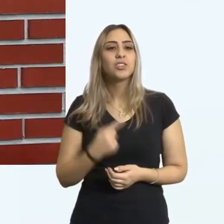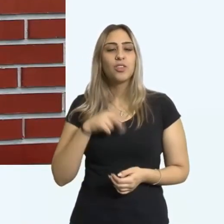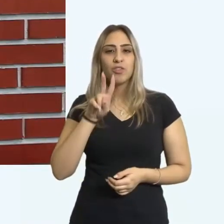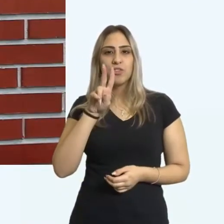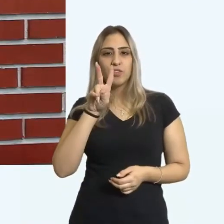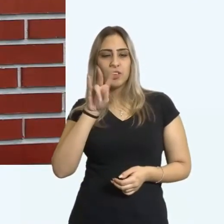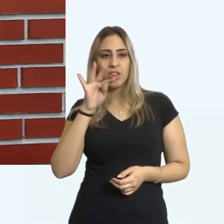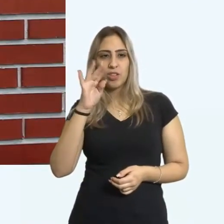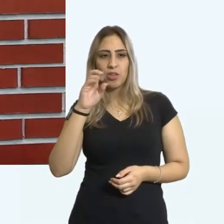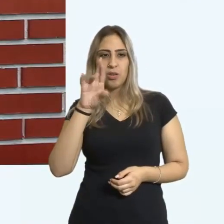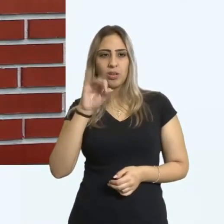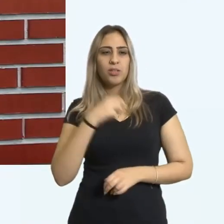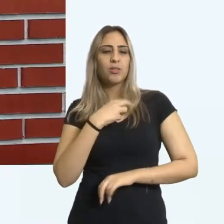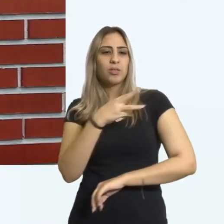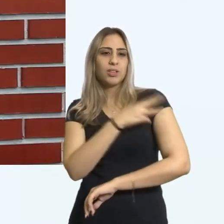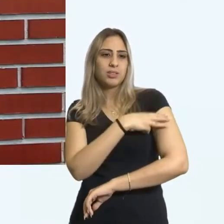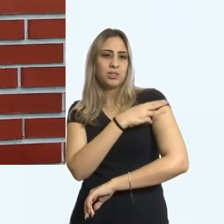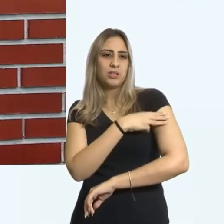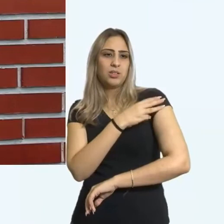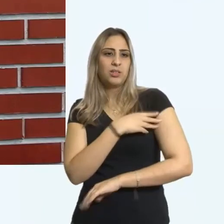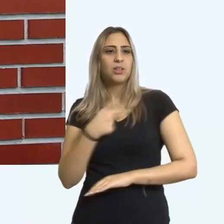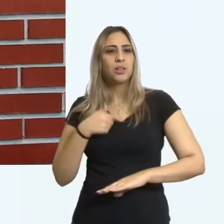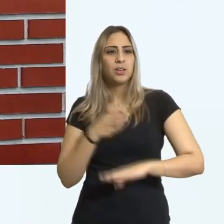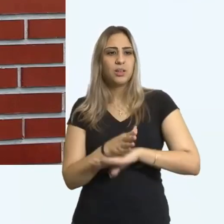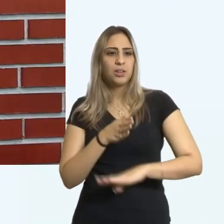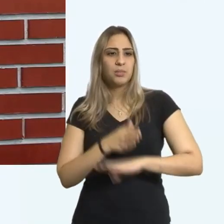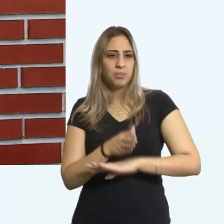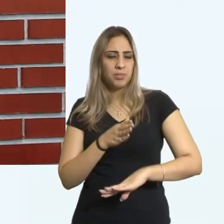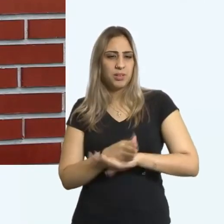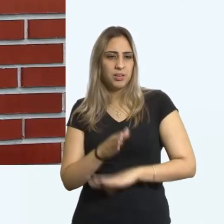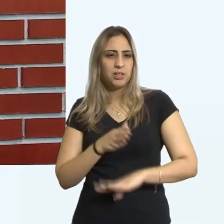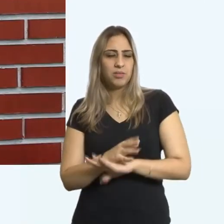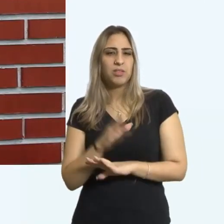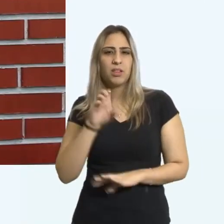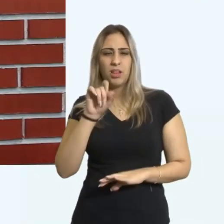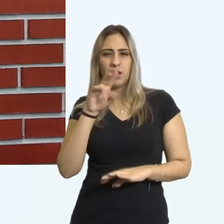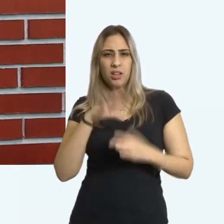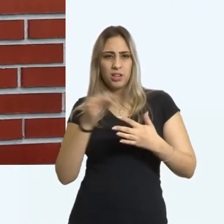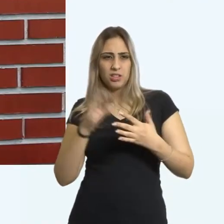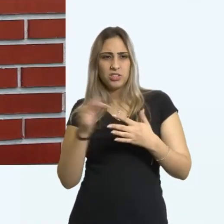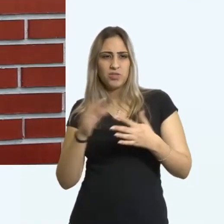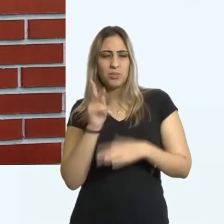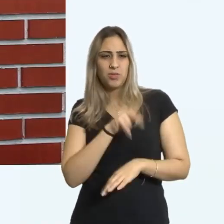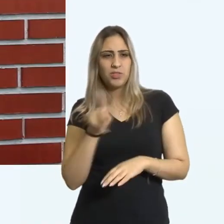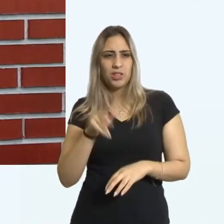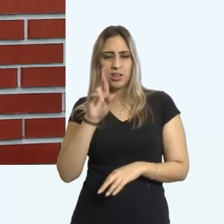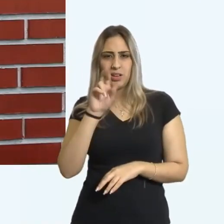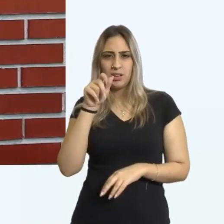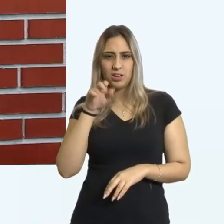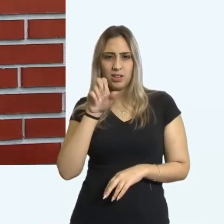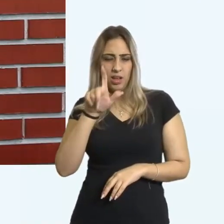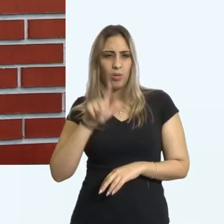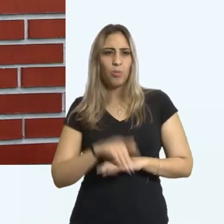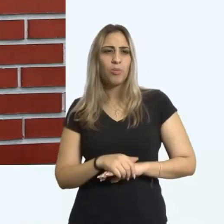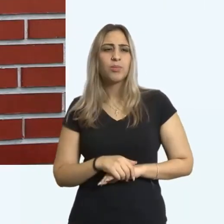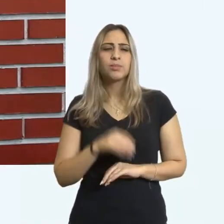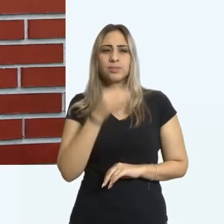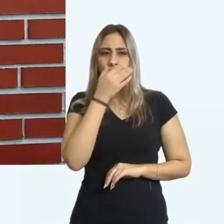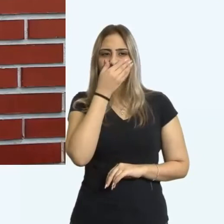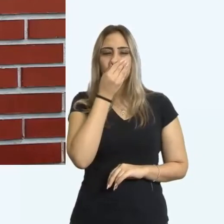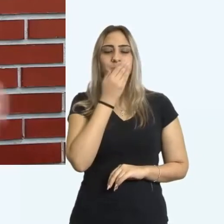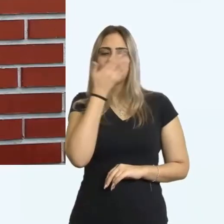acontecer um remédio eu participei da vida da vítima dá para tirar quer um segundo ano do ensino médio